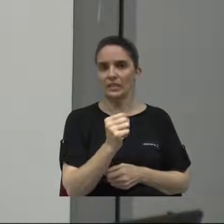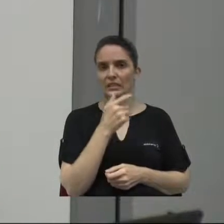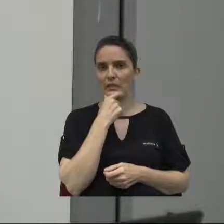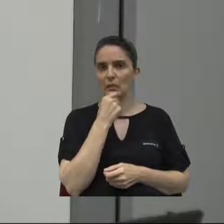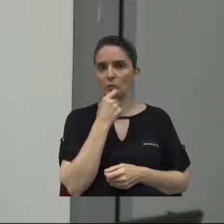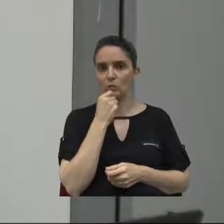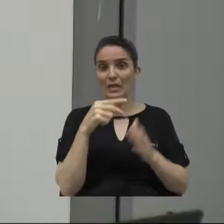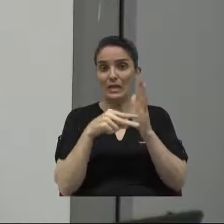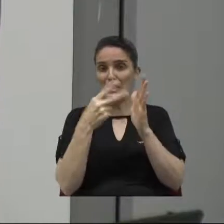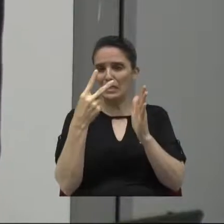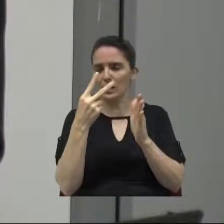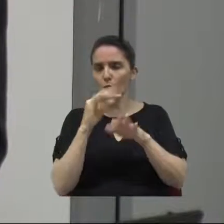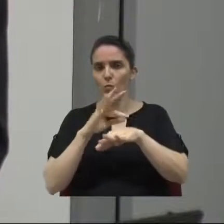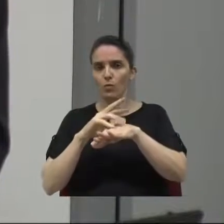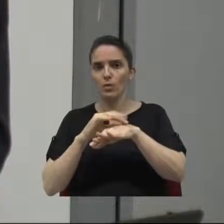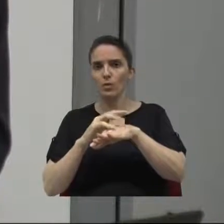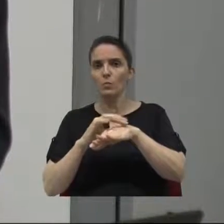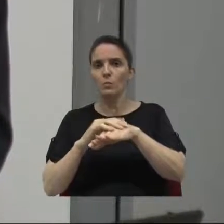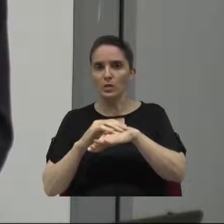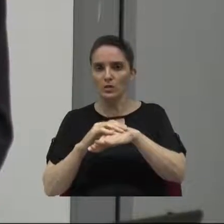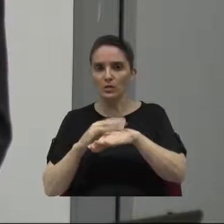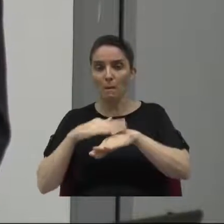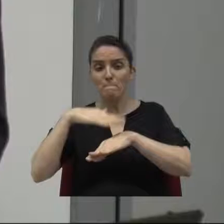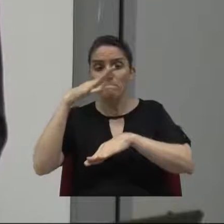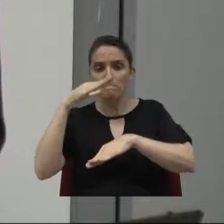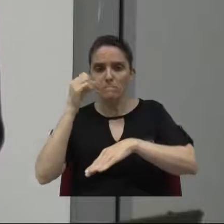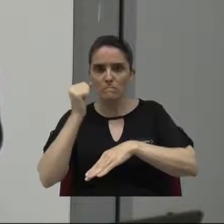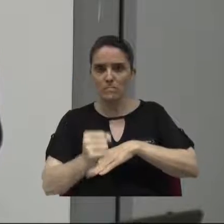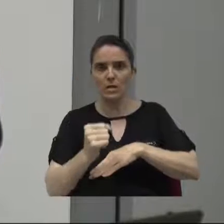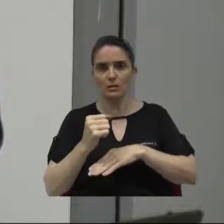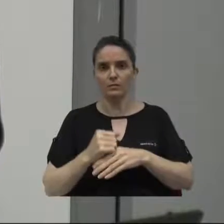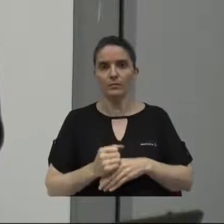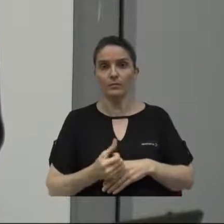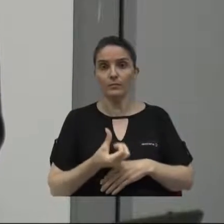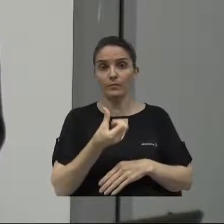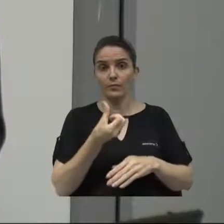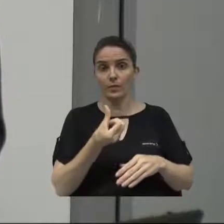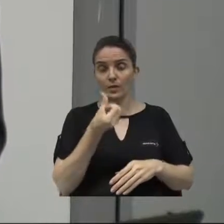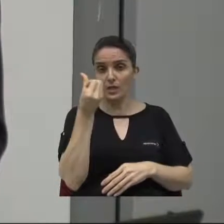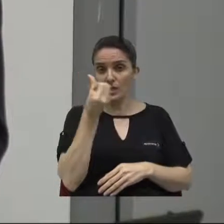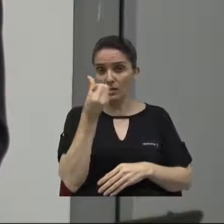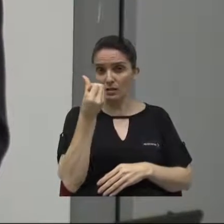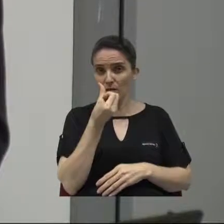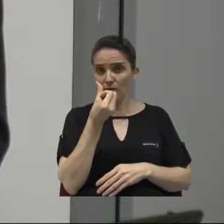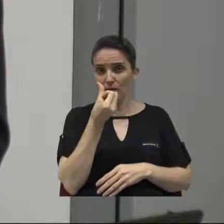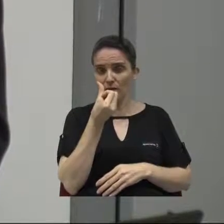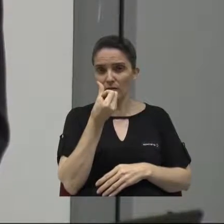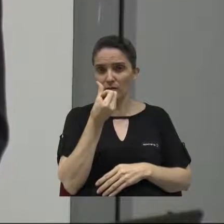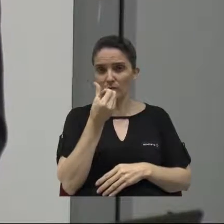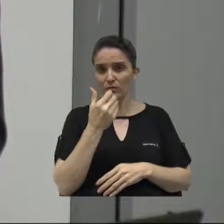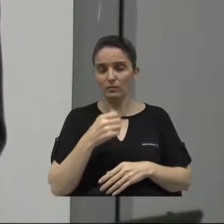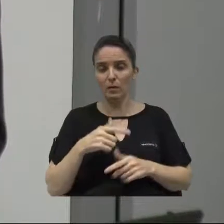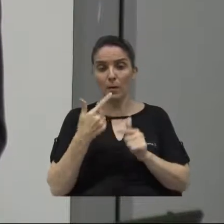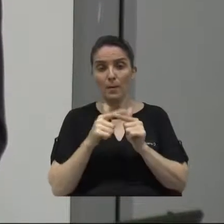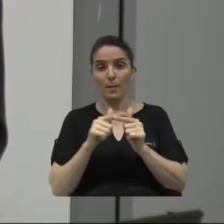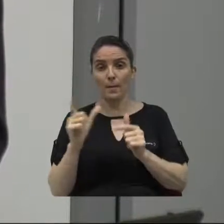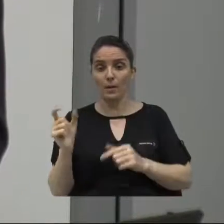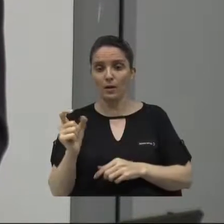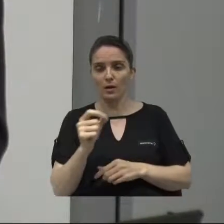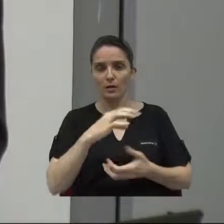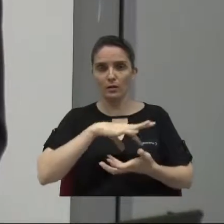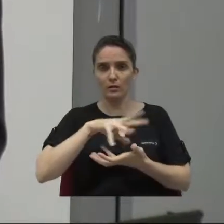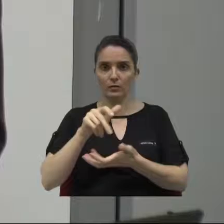homens, vereador Mir. É a 6ª causa de câncer no mundo. Para cada